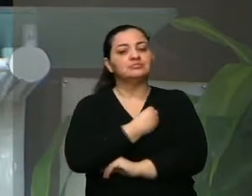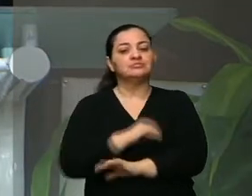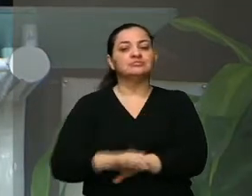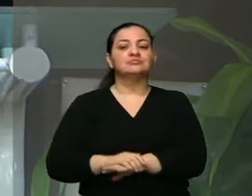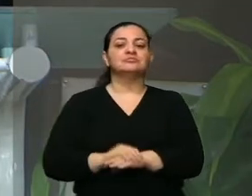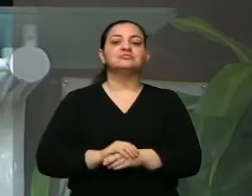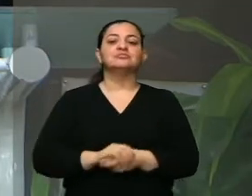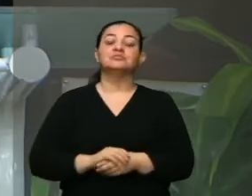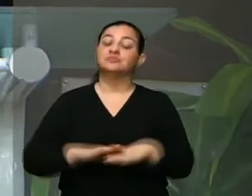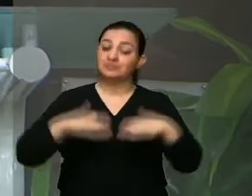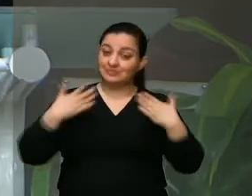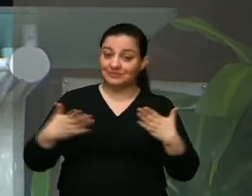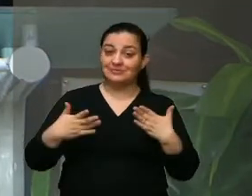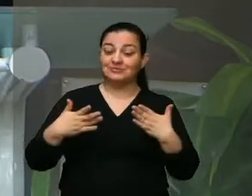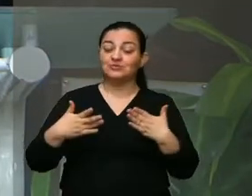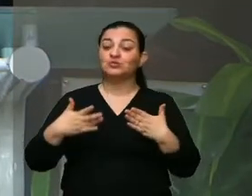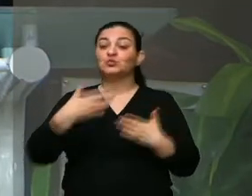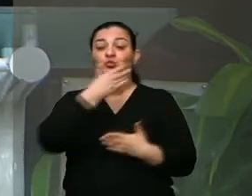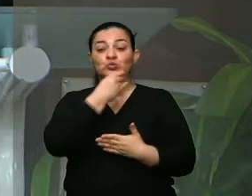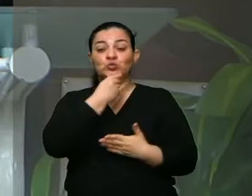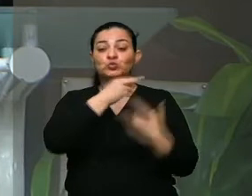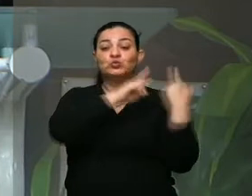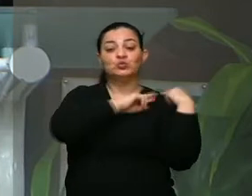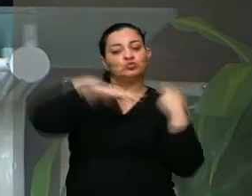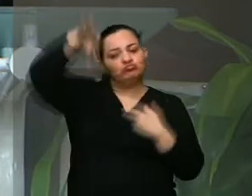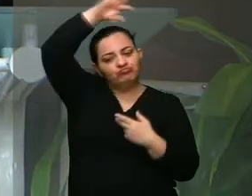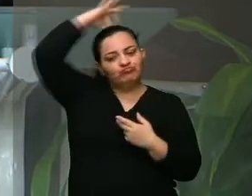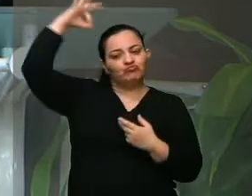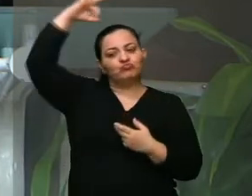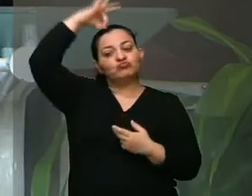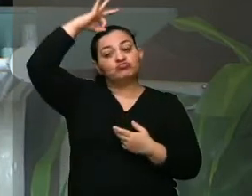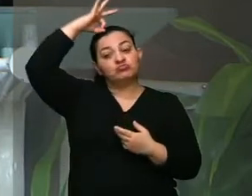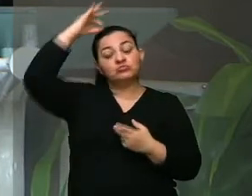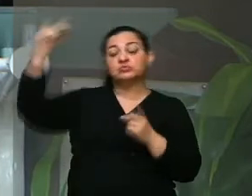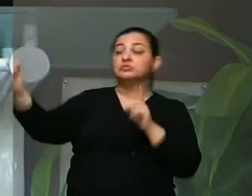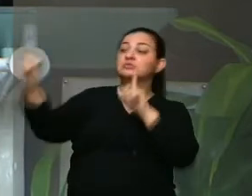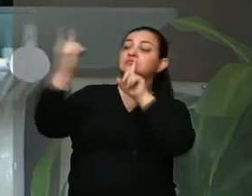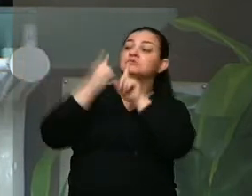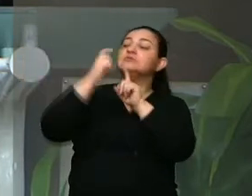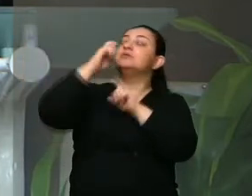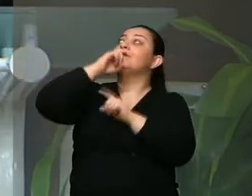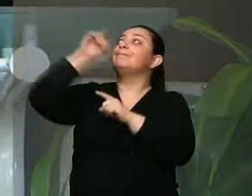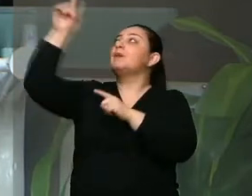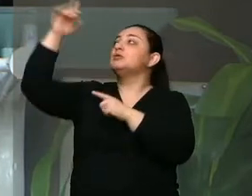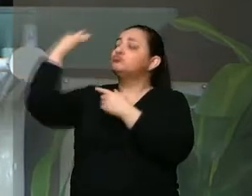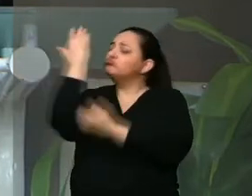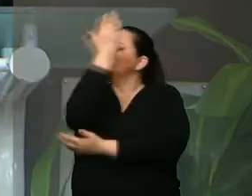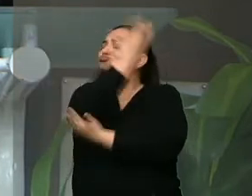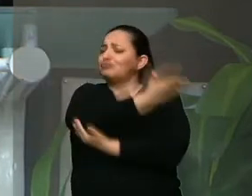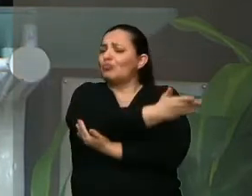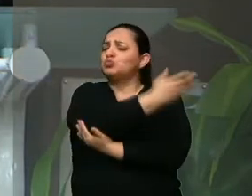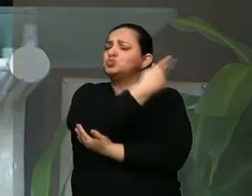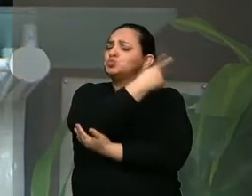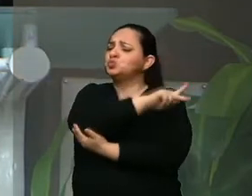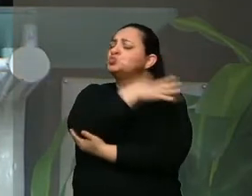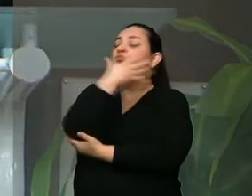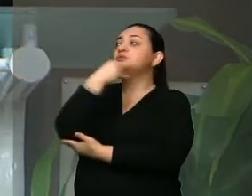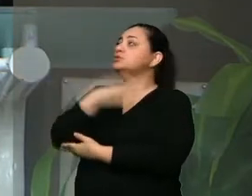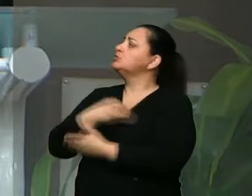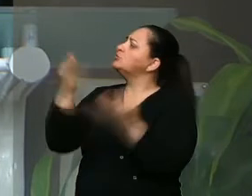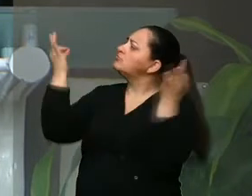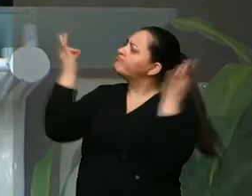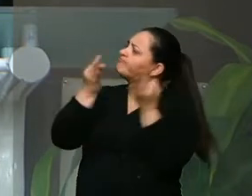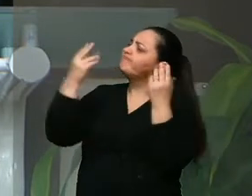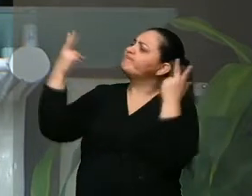e tal o tutor o espírito santo chegar disse pai de seu filho é exatamente